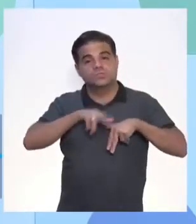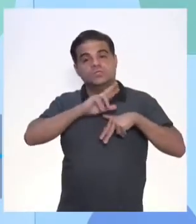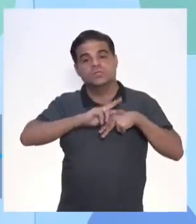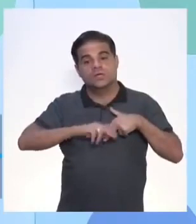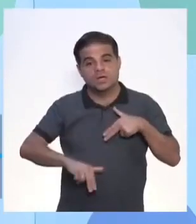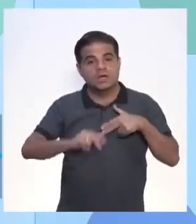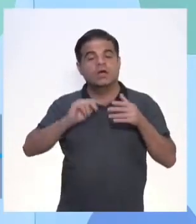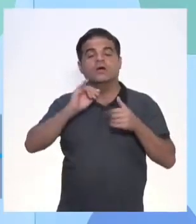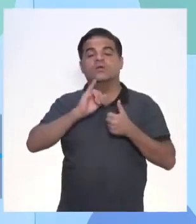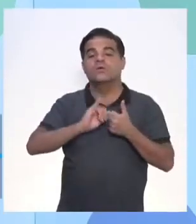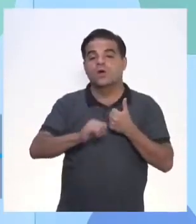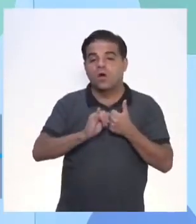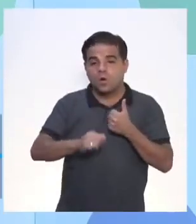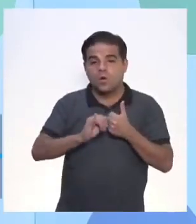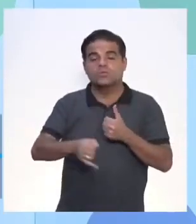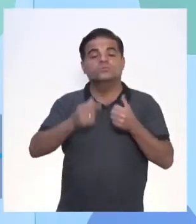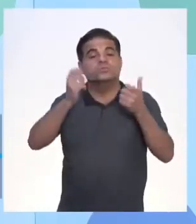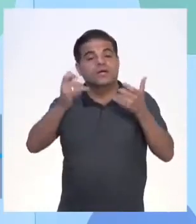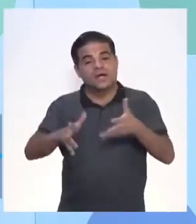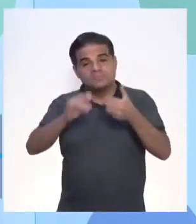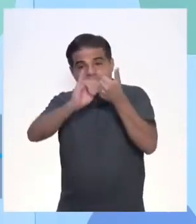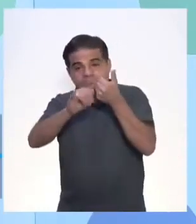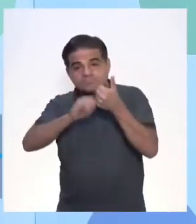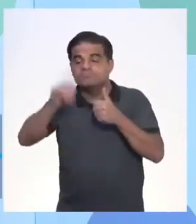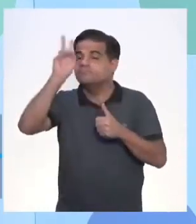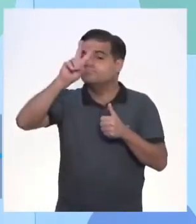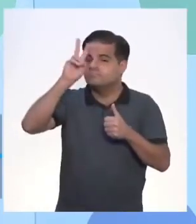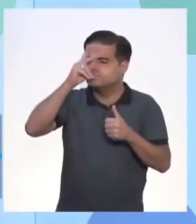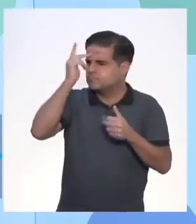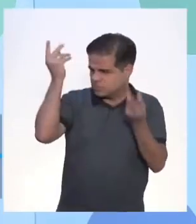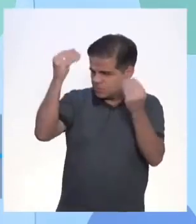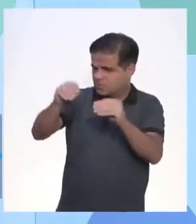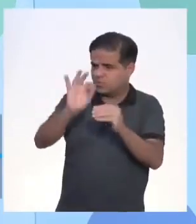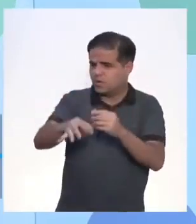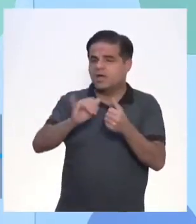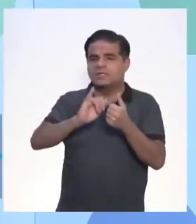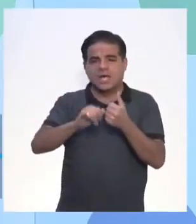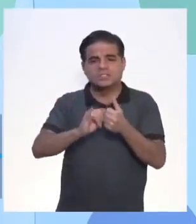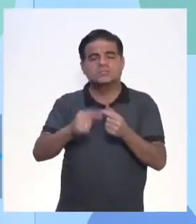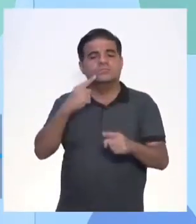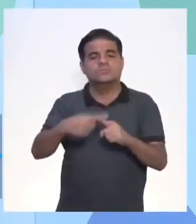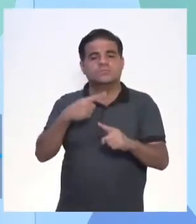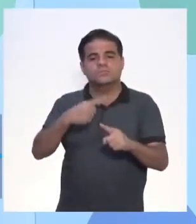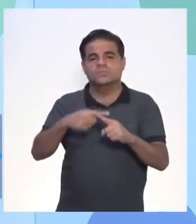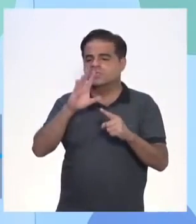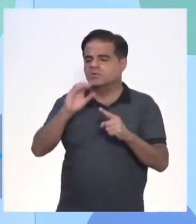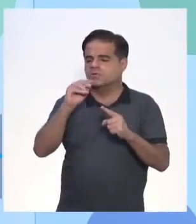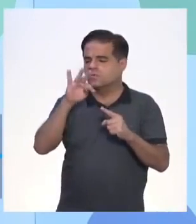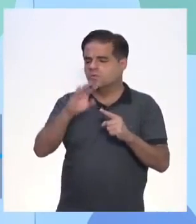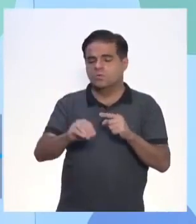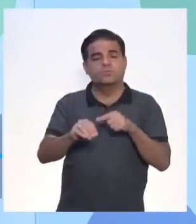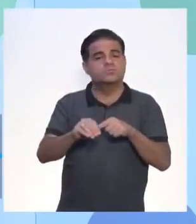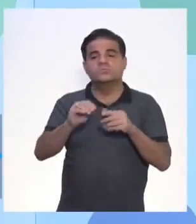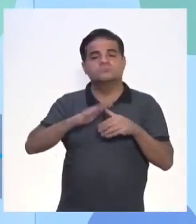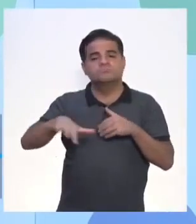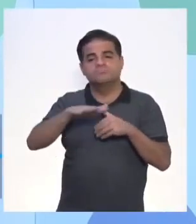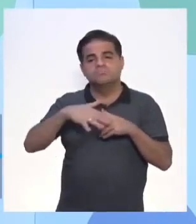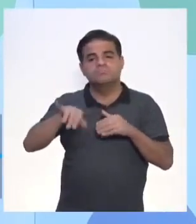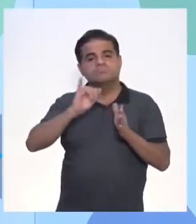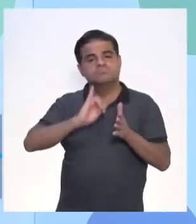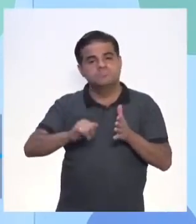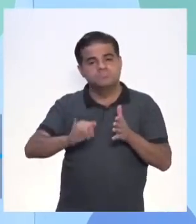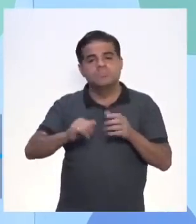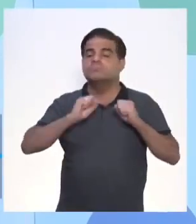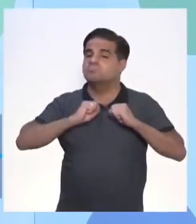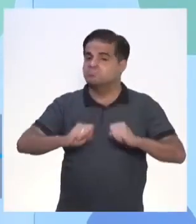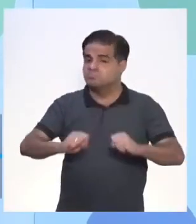quê? Porque está contando, está narrando uma história, né? Teve alguém que colocou aí com narrativas, porque o conto é predominantemente narrativo, mas